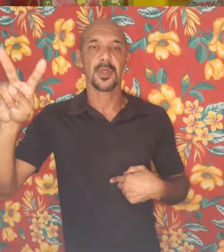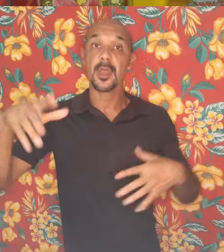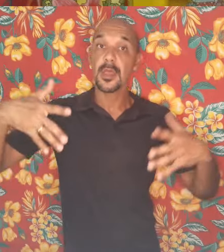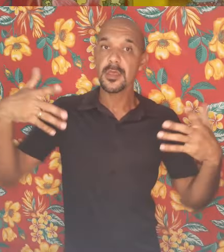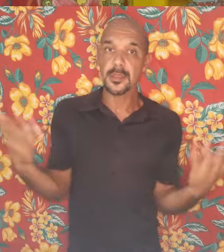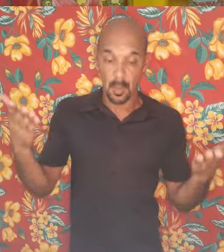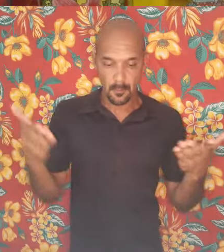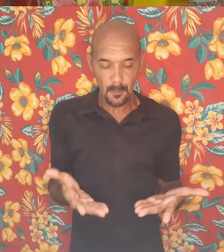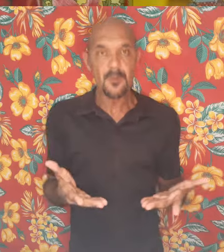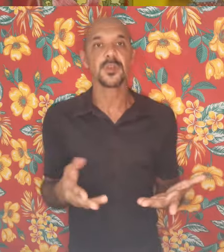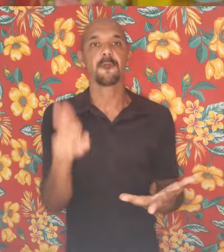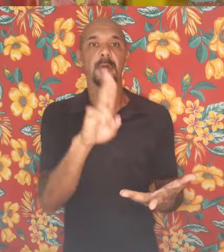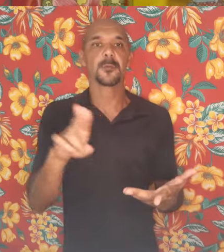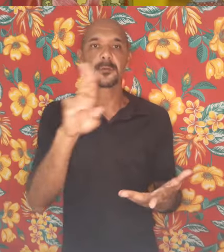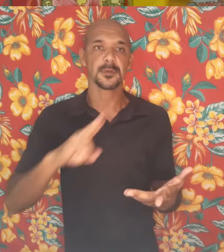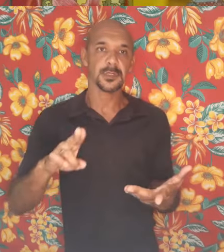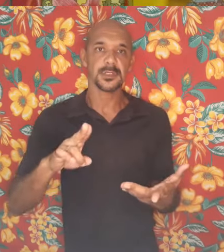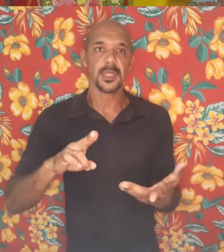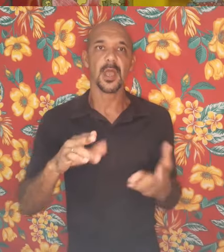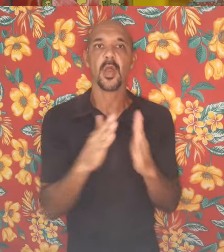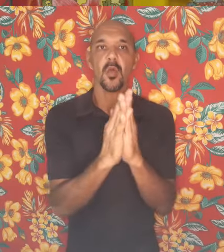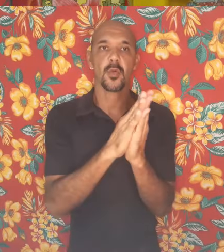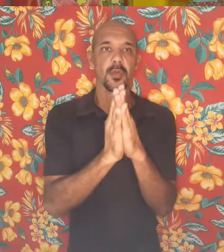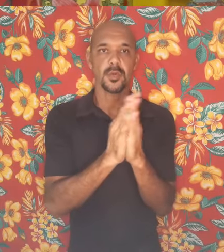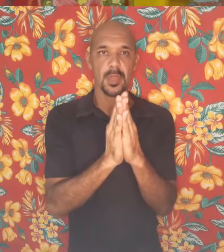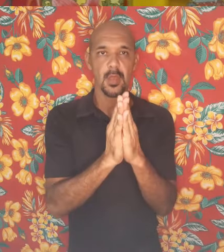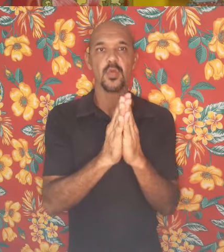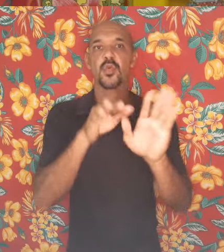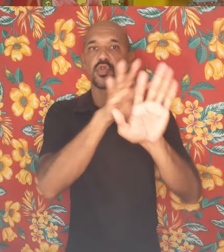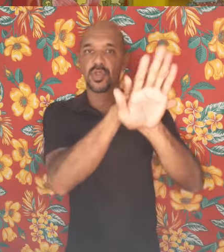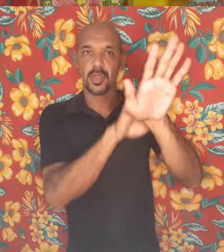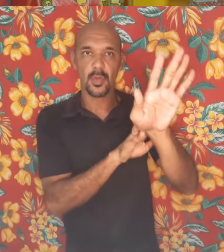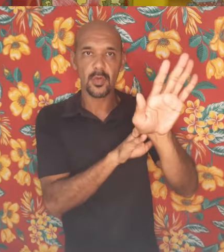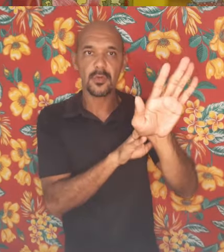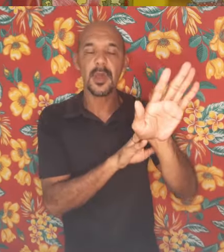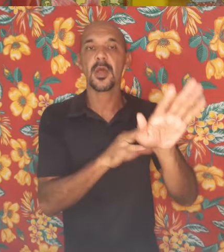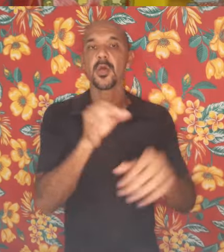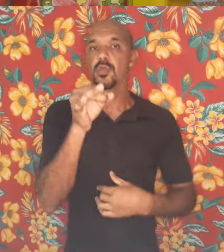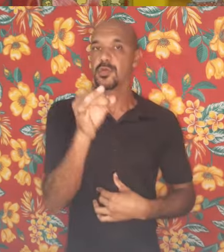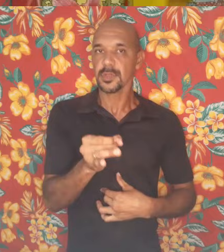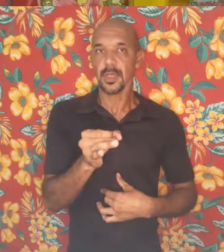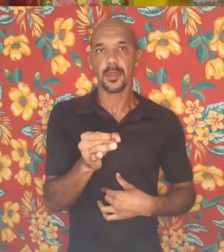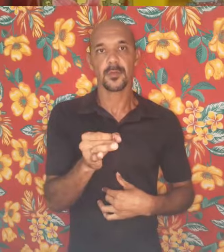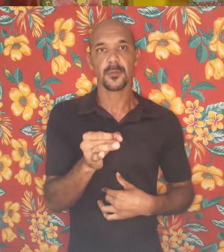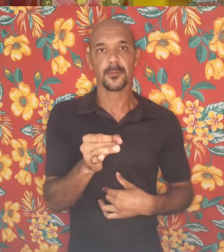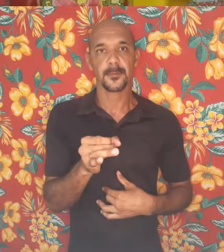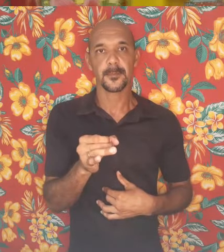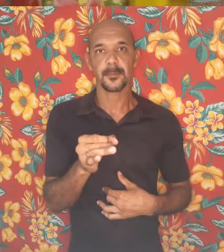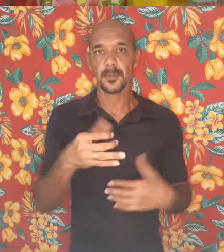um boneco de luva do zero. Nós vamos começar a